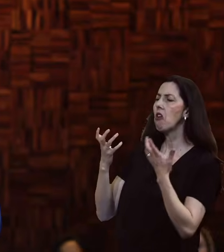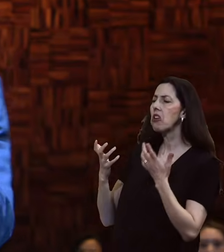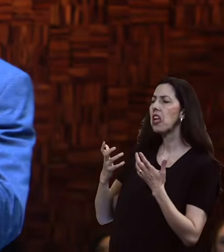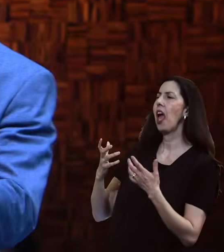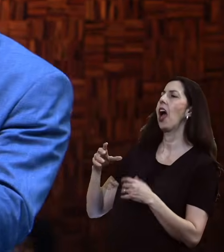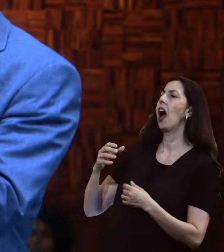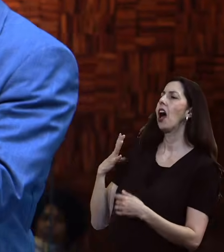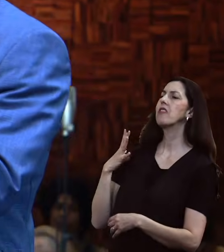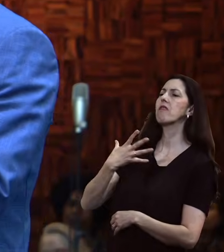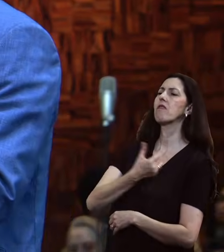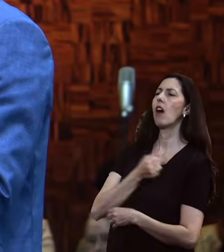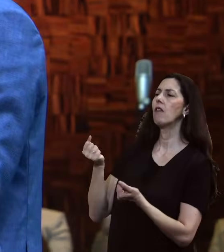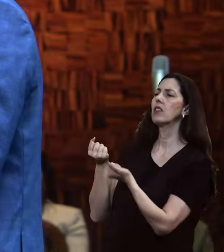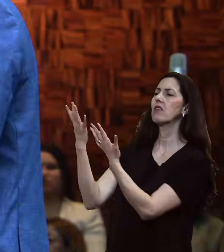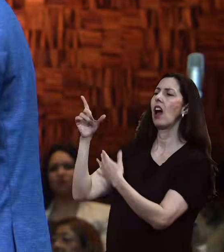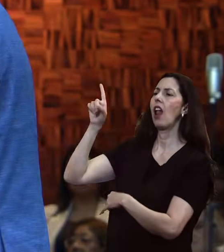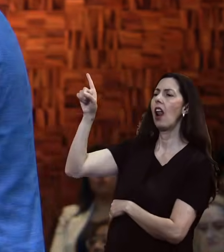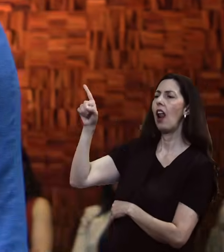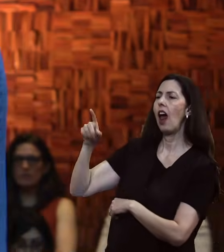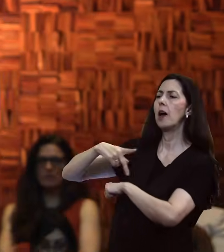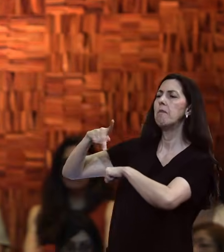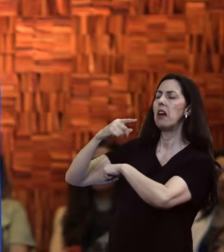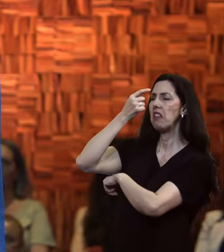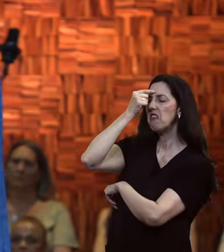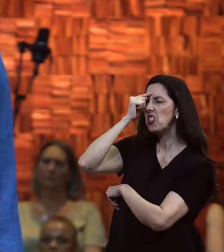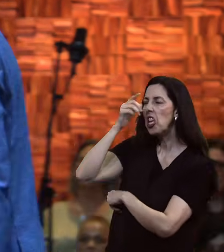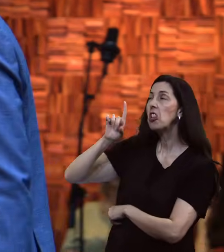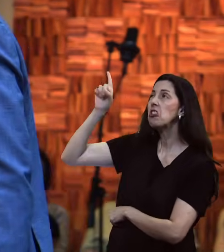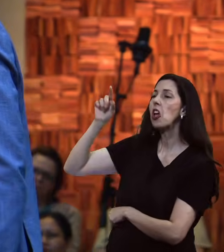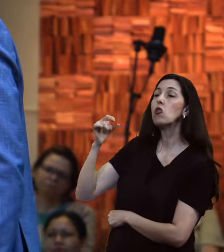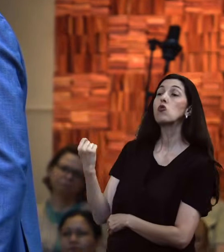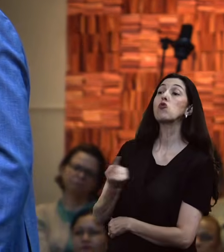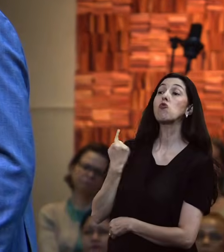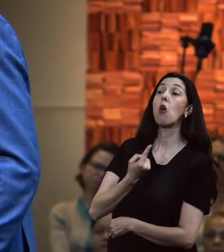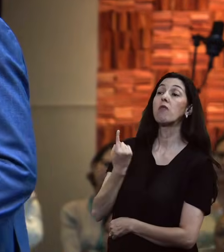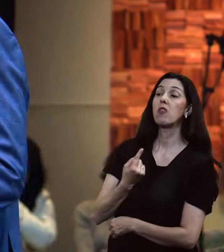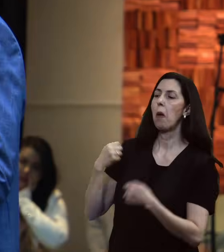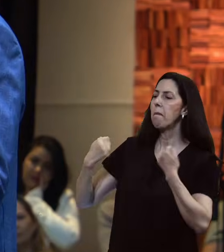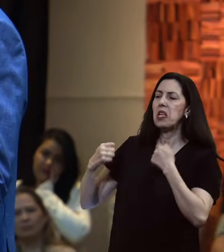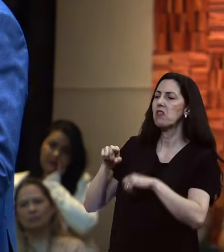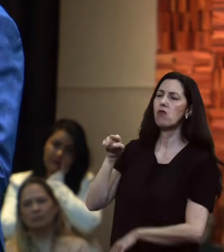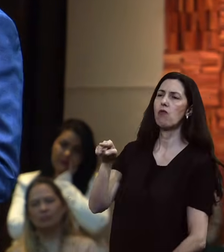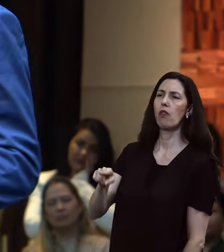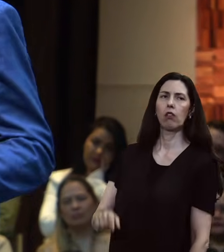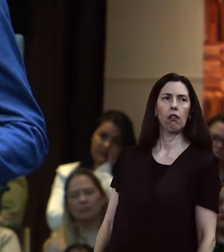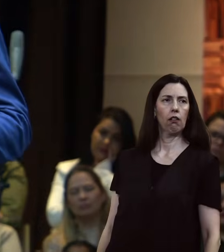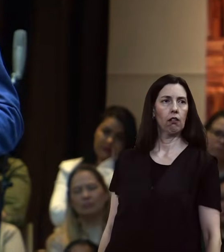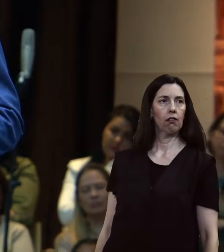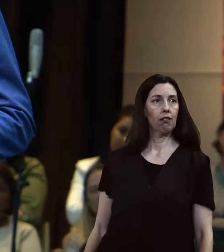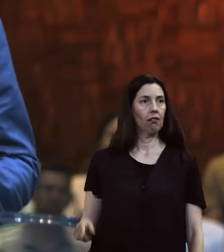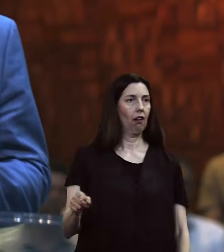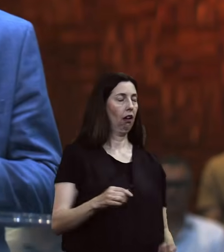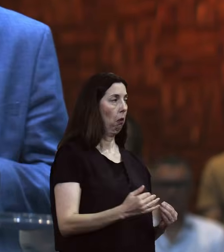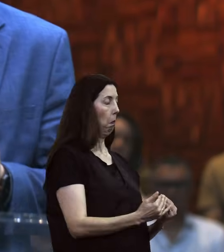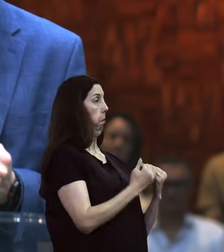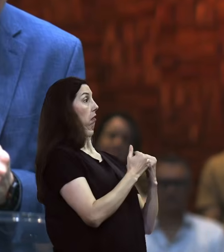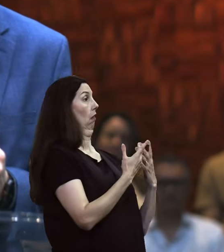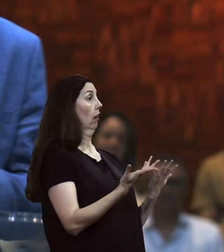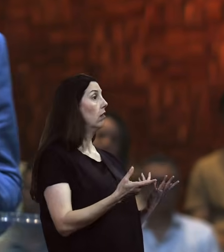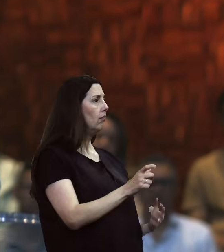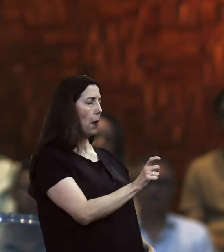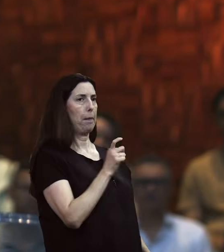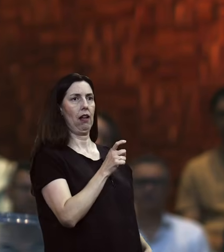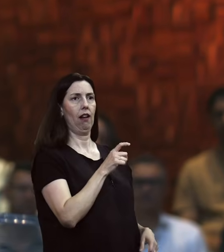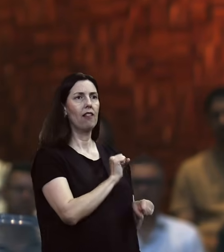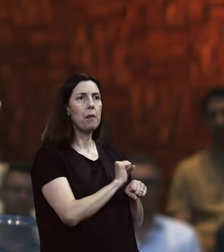A repreensão de uma autoridade conta tanto. Quantas vezes propósitos de